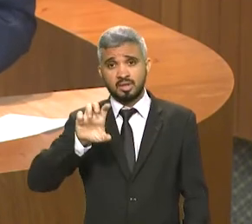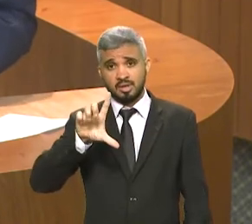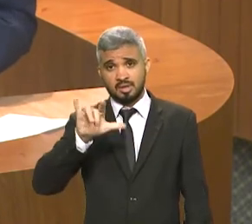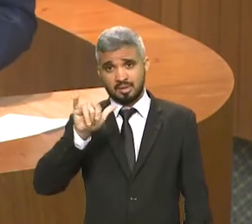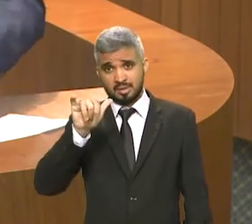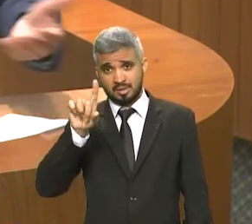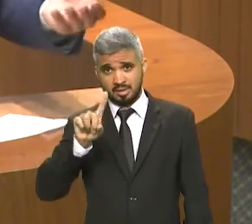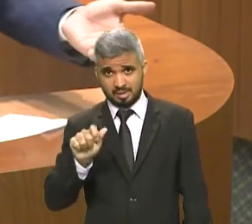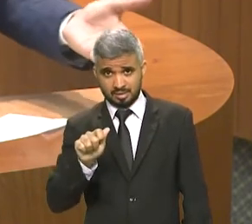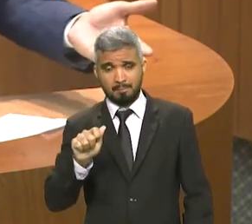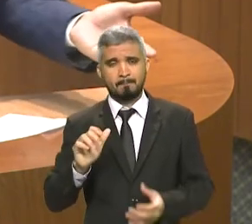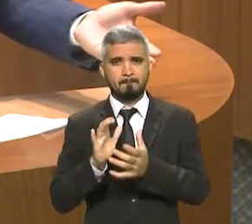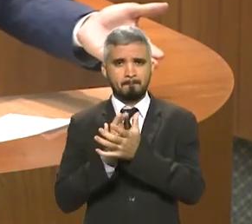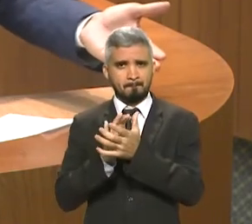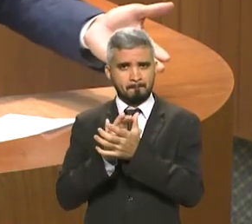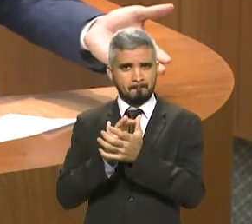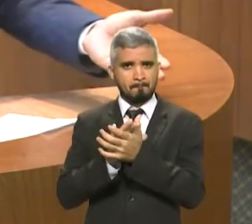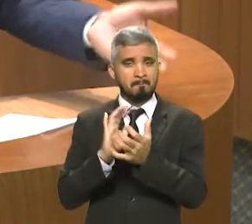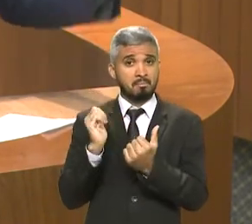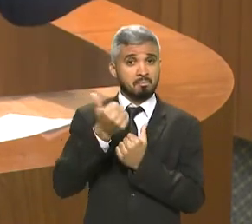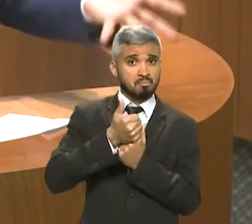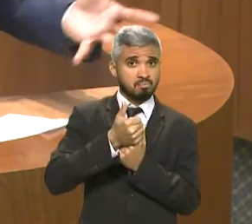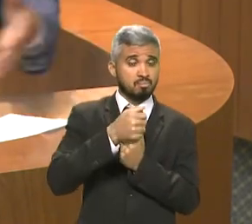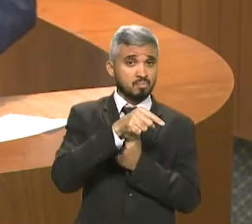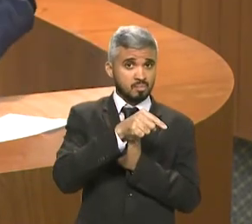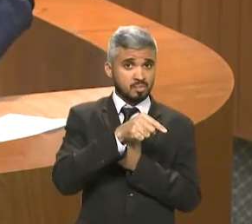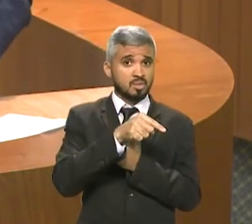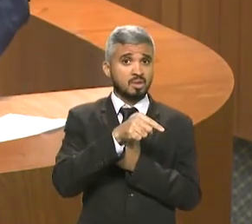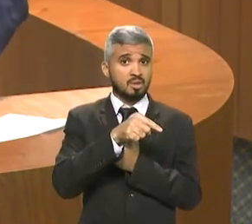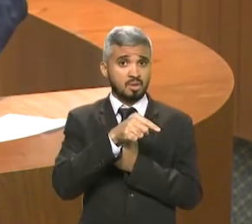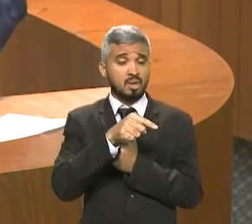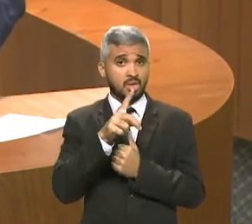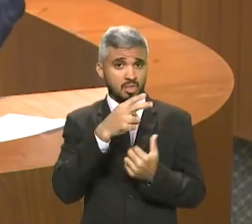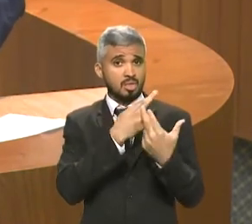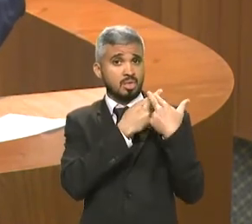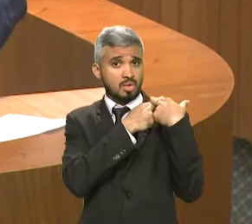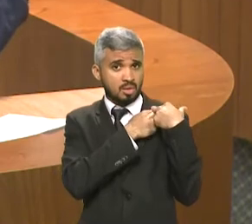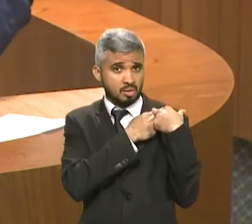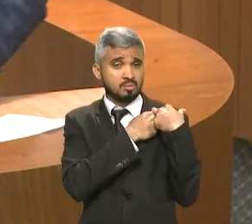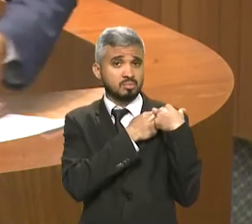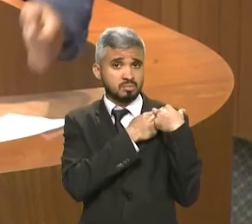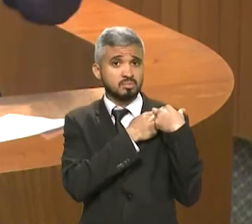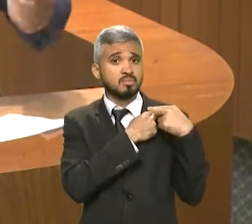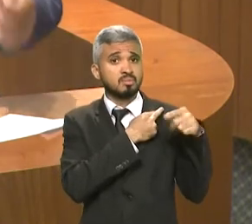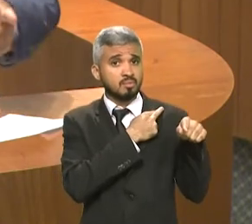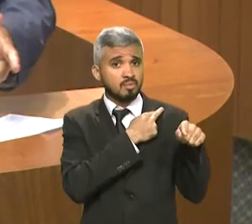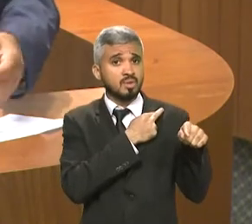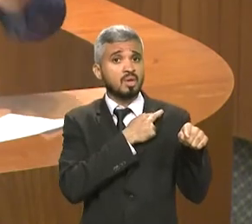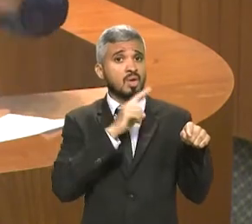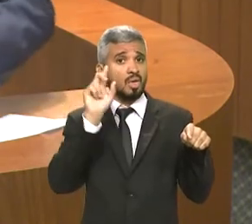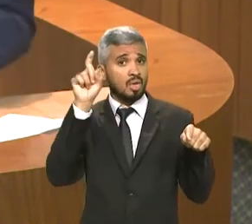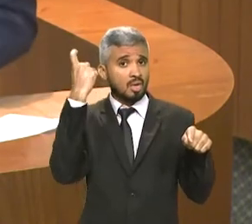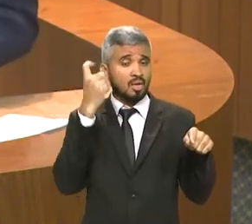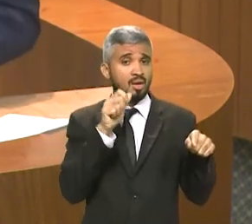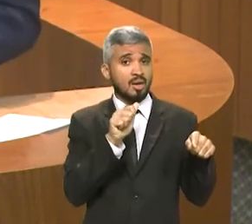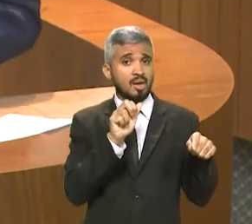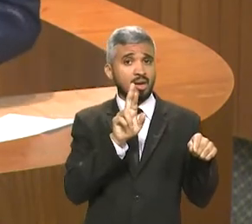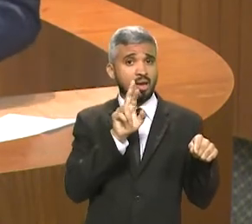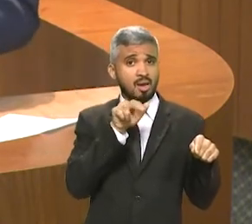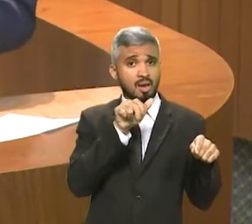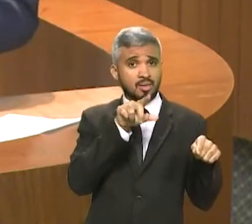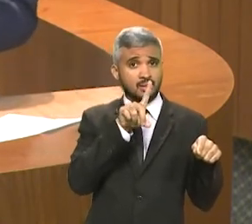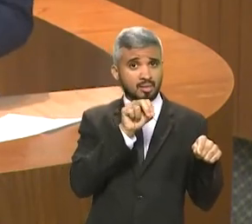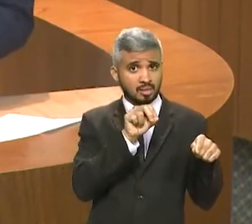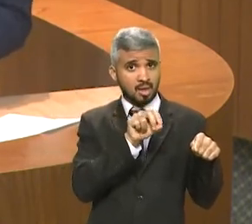grande responsabilidade, porque vai ser uma grande responsabilidade. Assumir a presidência do presidente Arnaldo, mas eu tenho certeza que a senhora vai dar